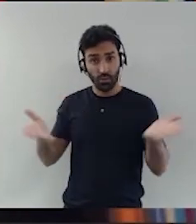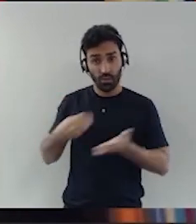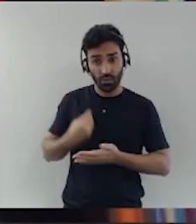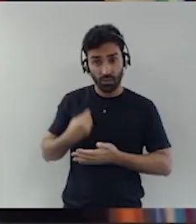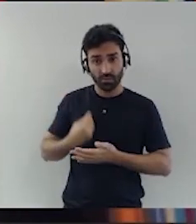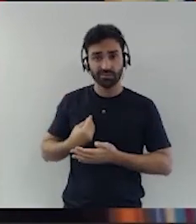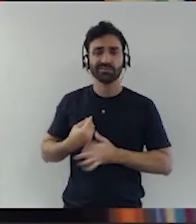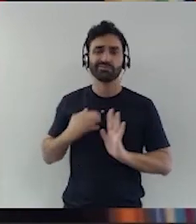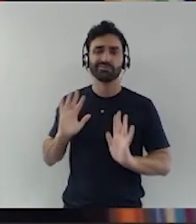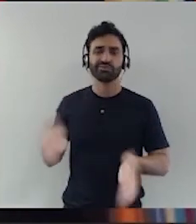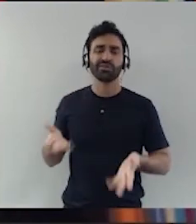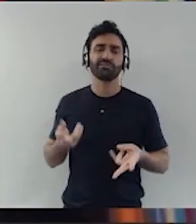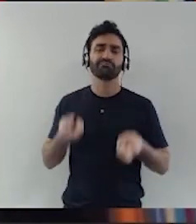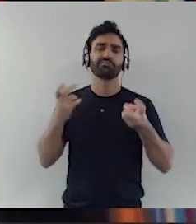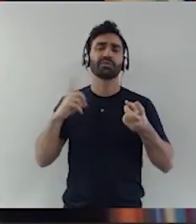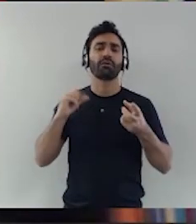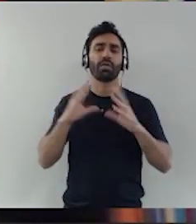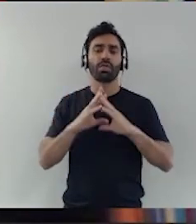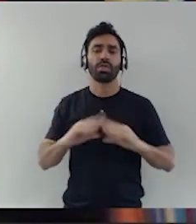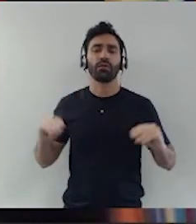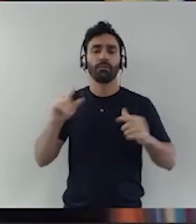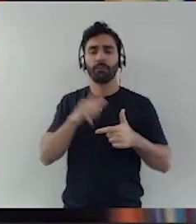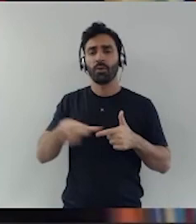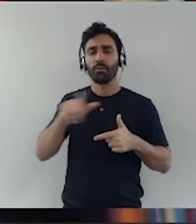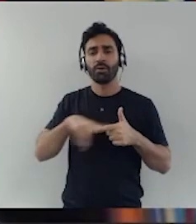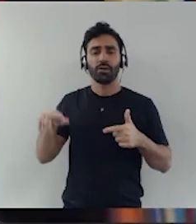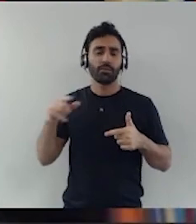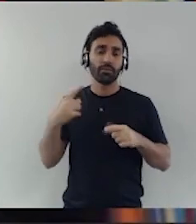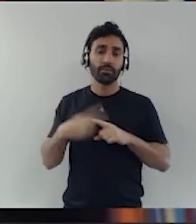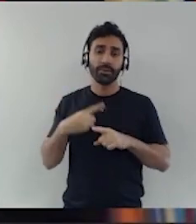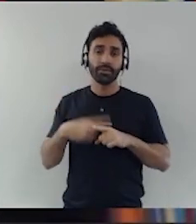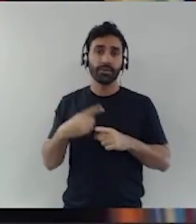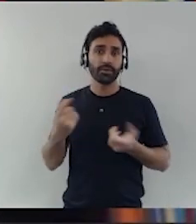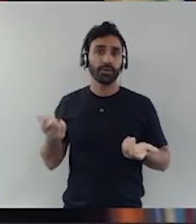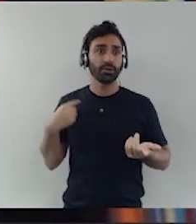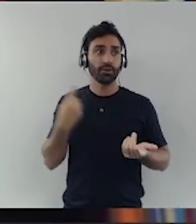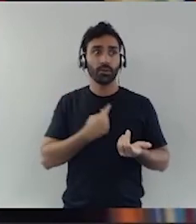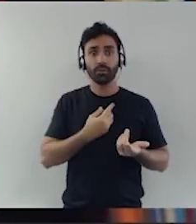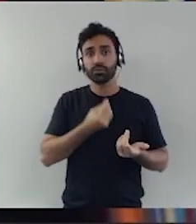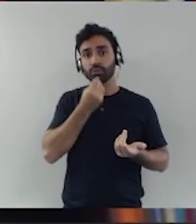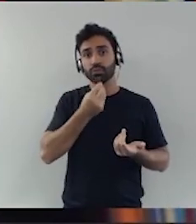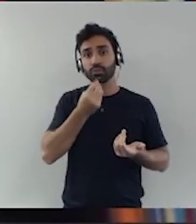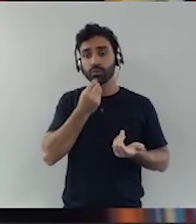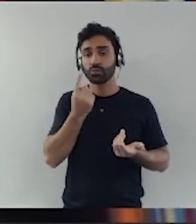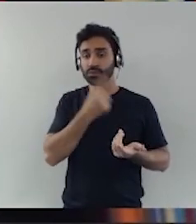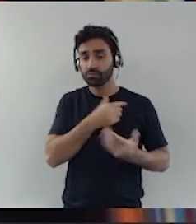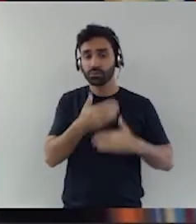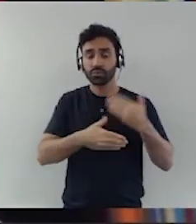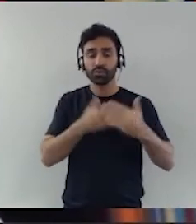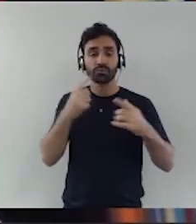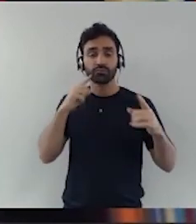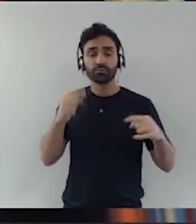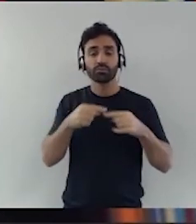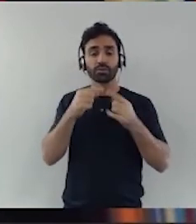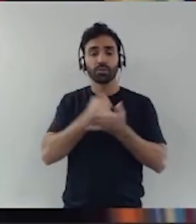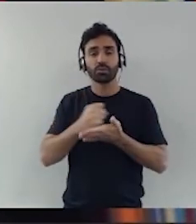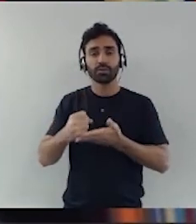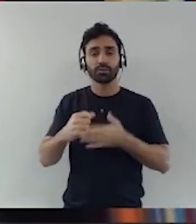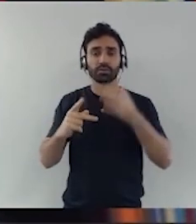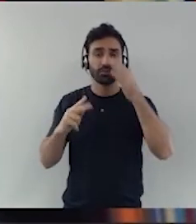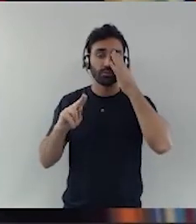de esgotamento, sobretudo com relação às potencialidades que poderíamos ter para aquisição, para contratação